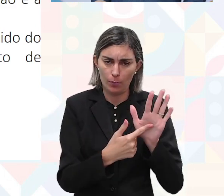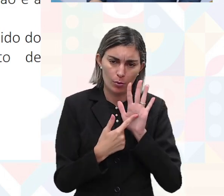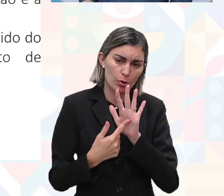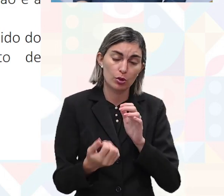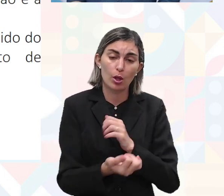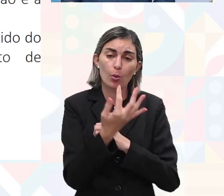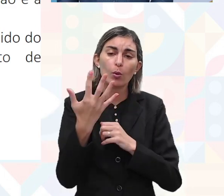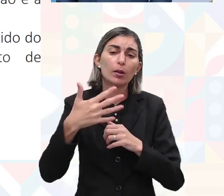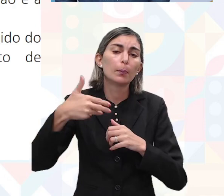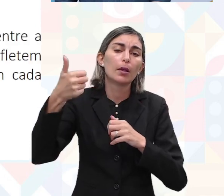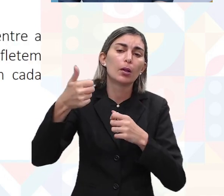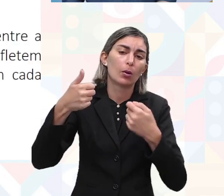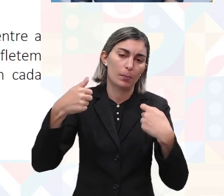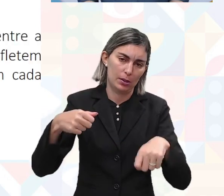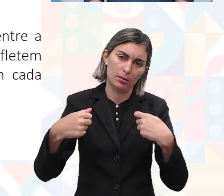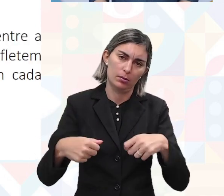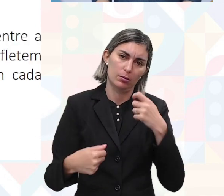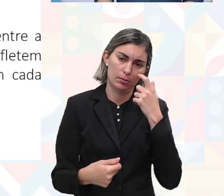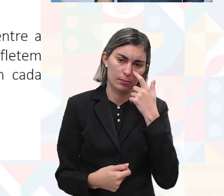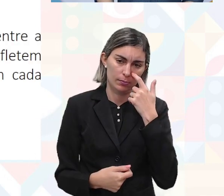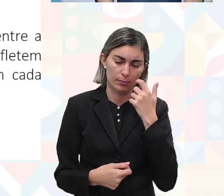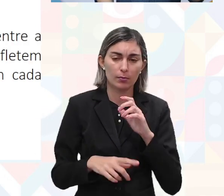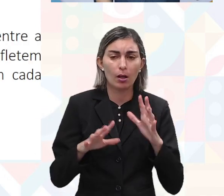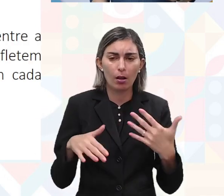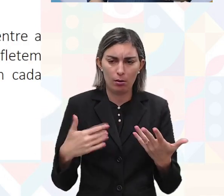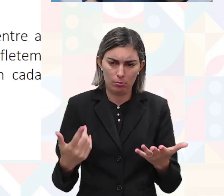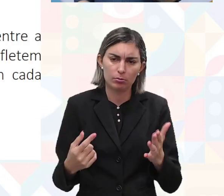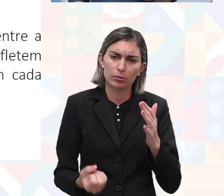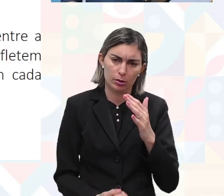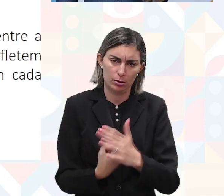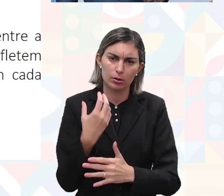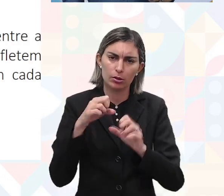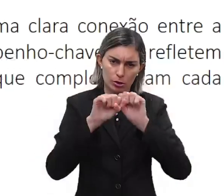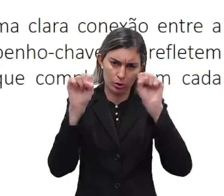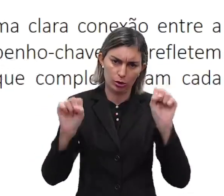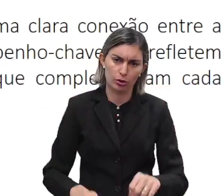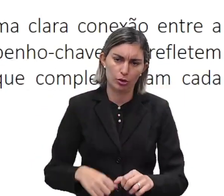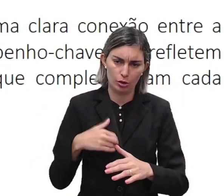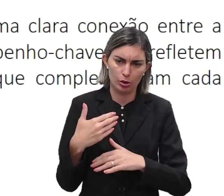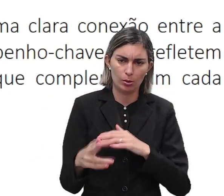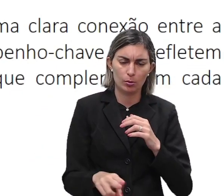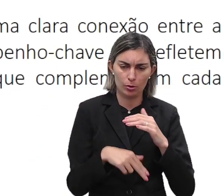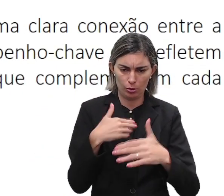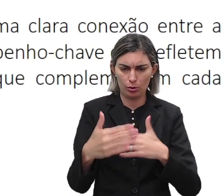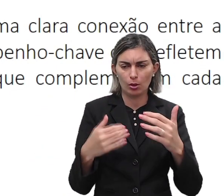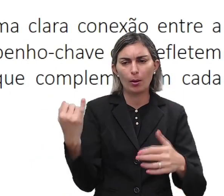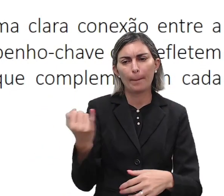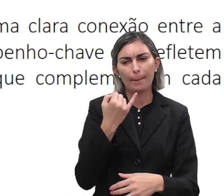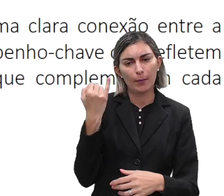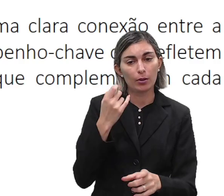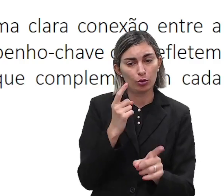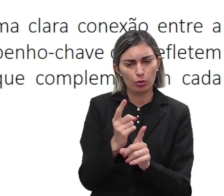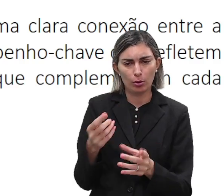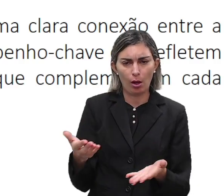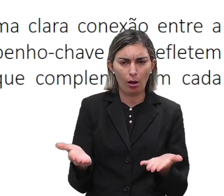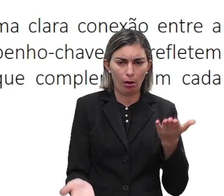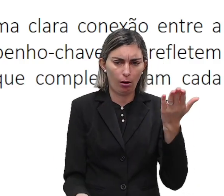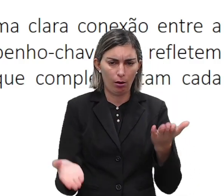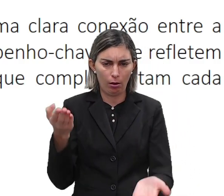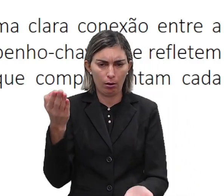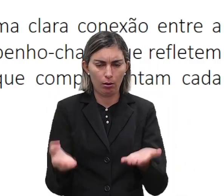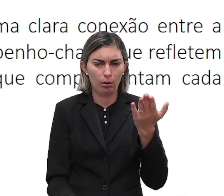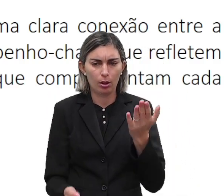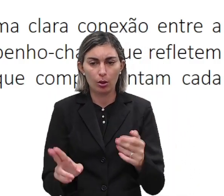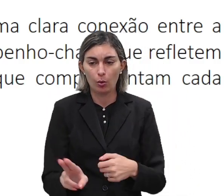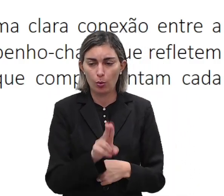de melhoramento pode ser possível. Ao criar o sistema de medição de desempenho útil, é importante encontrar um equilíbrio entre